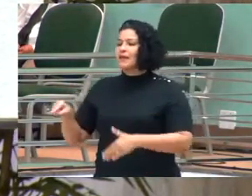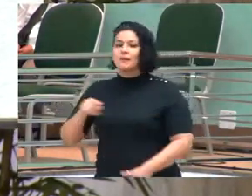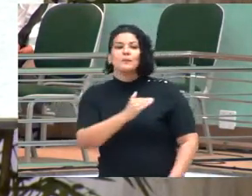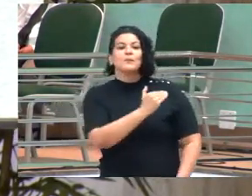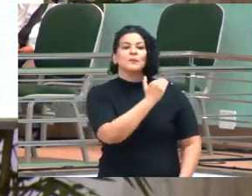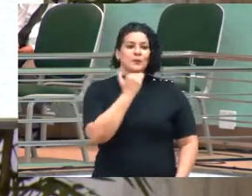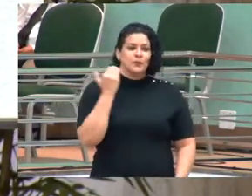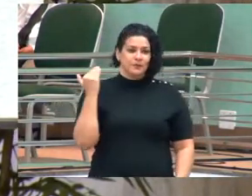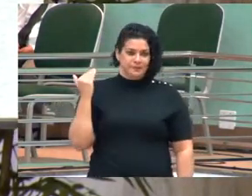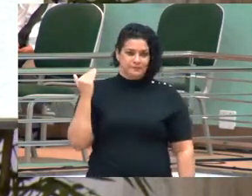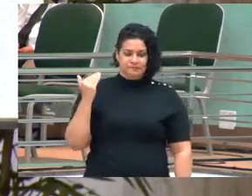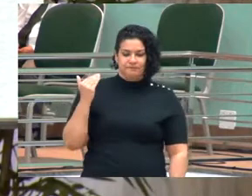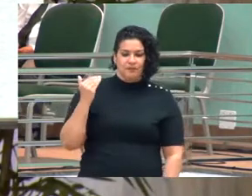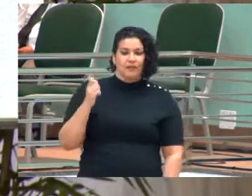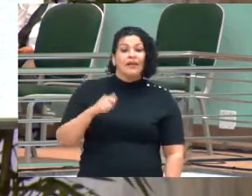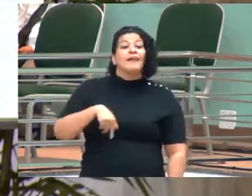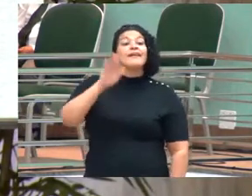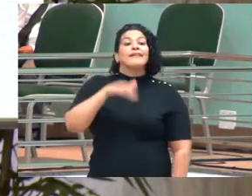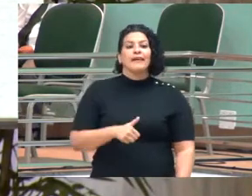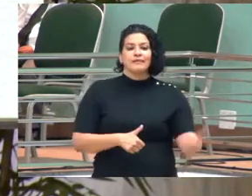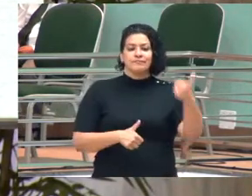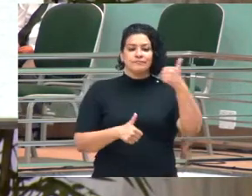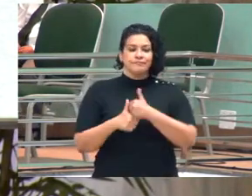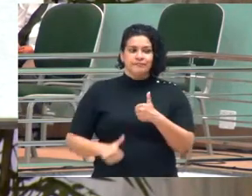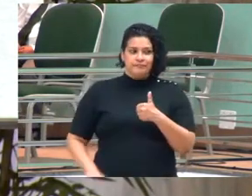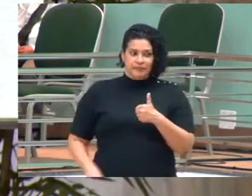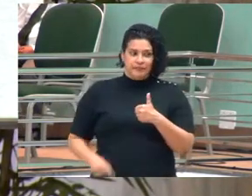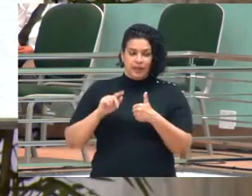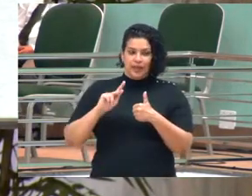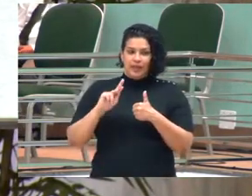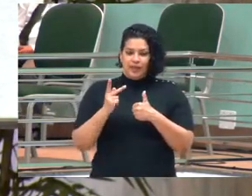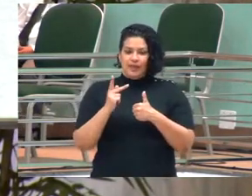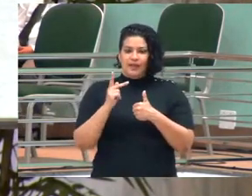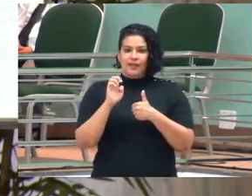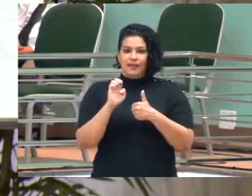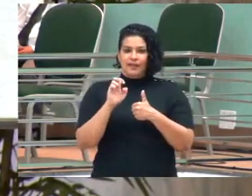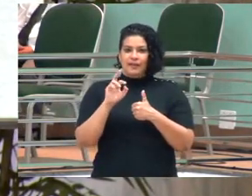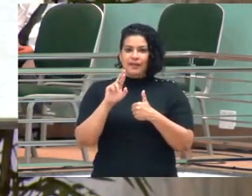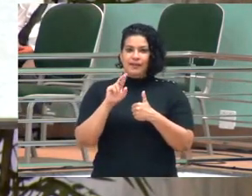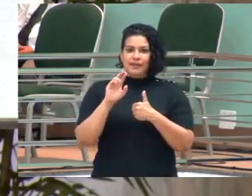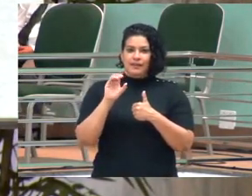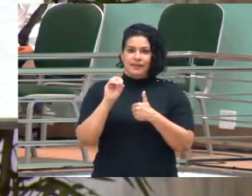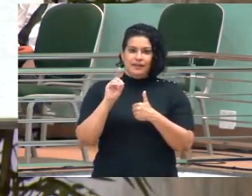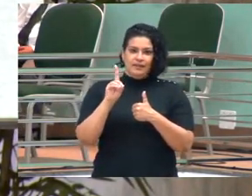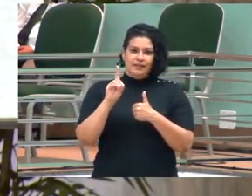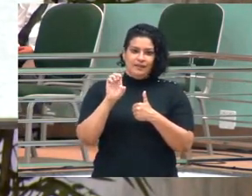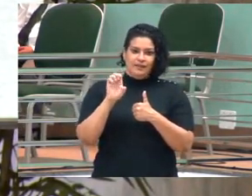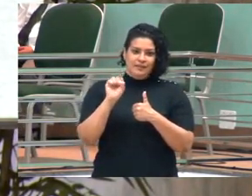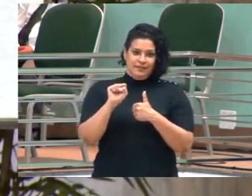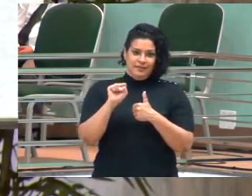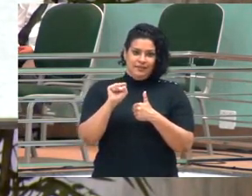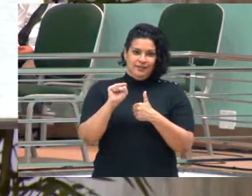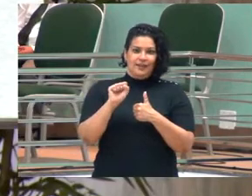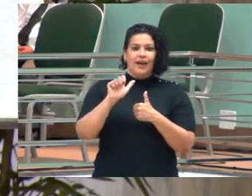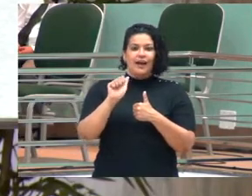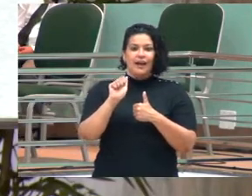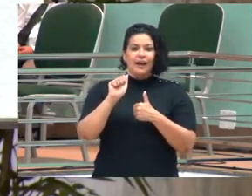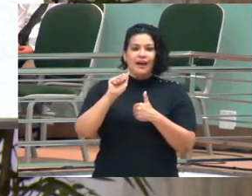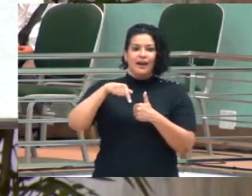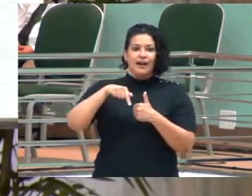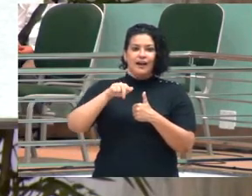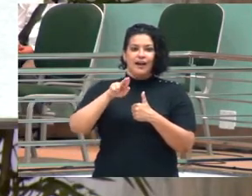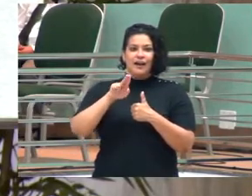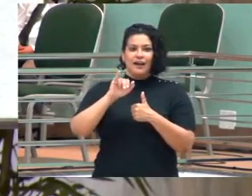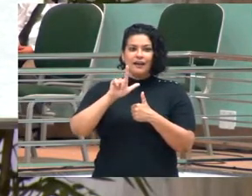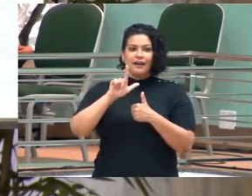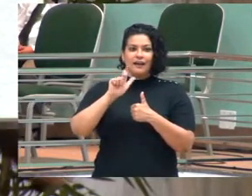o governo da Judéia Herodes Aquelau, seu filho, tão ruim ou até mais do que o seu próprio